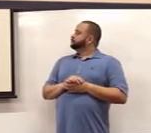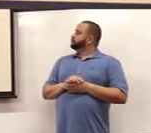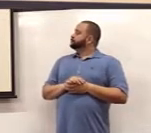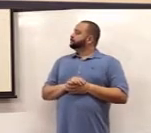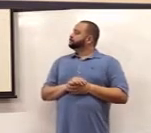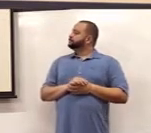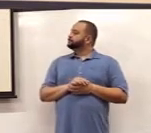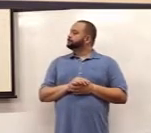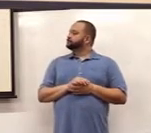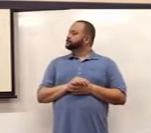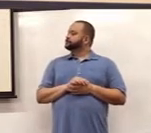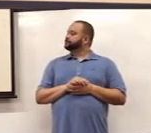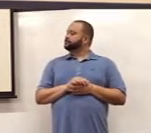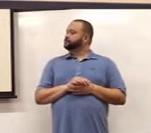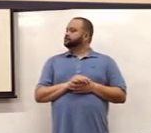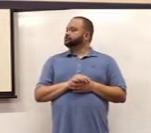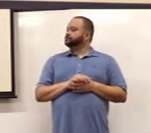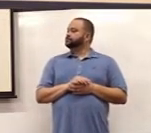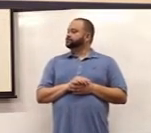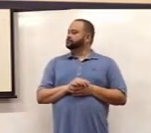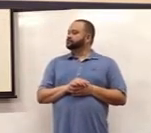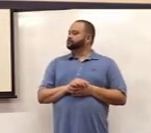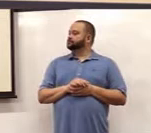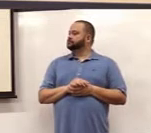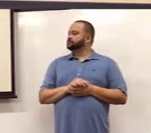né? Vai ter legenda, ó.